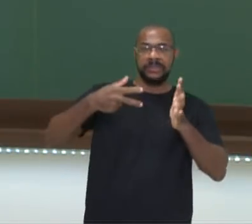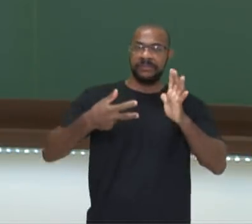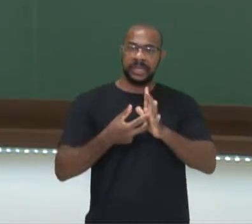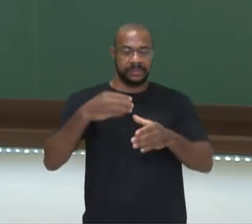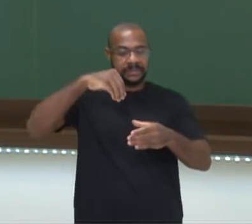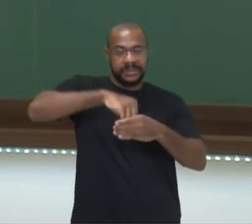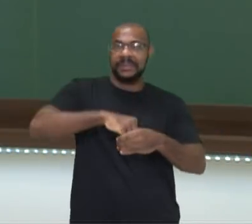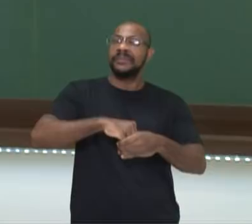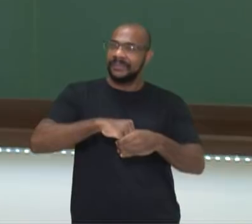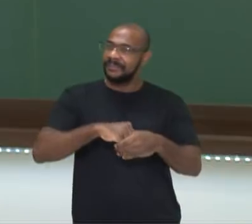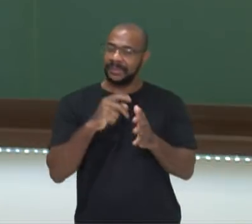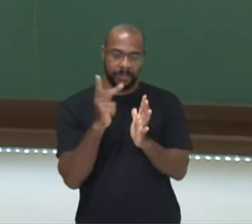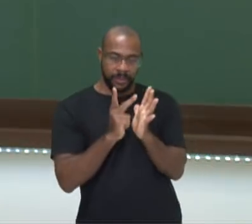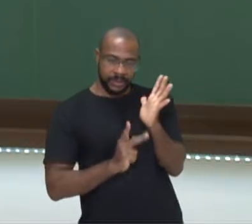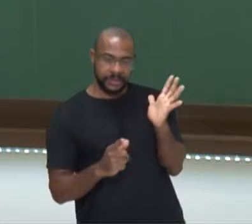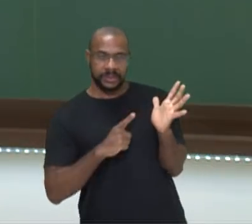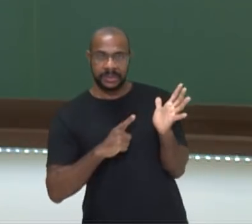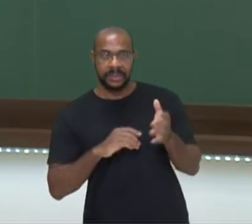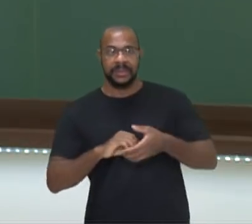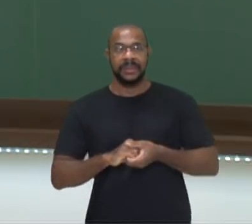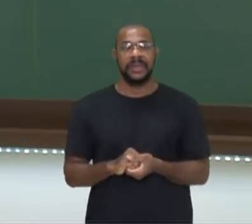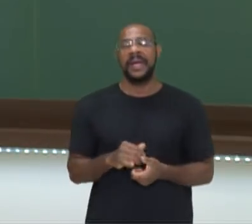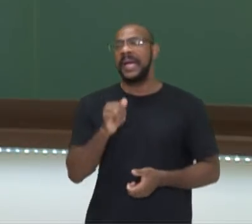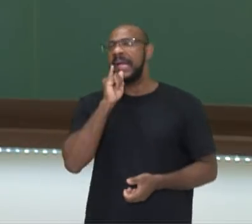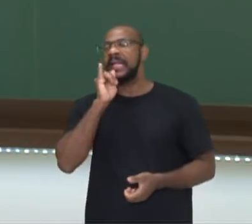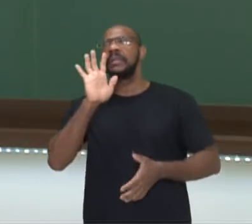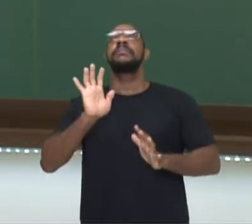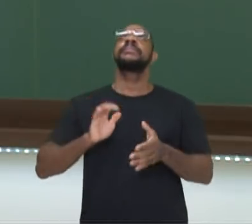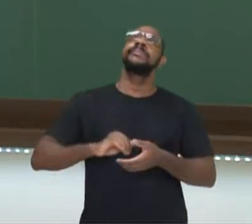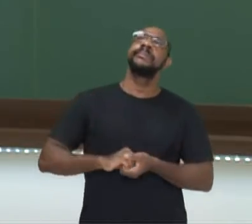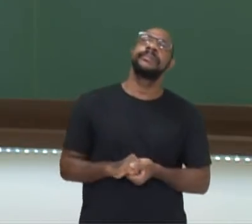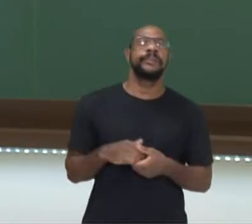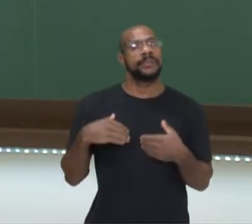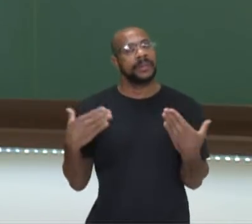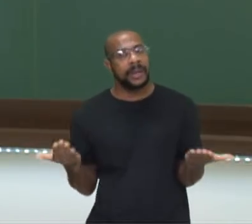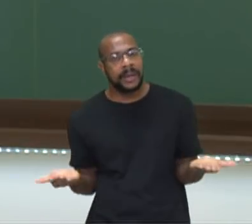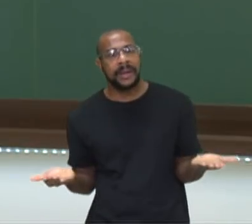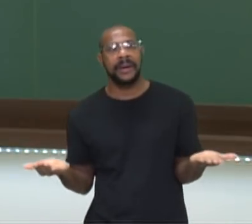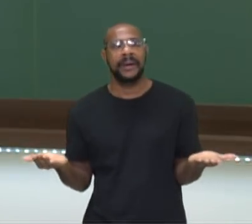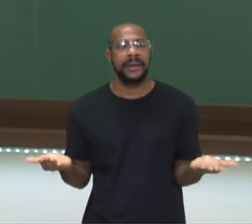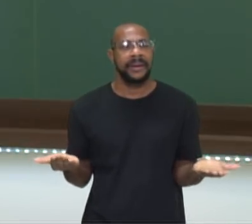professora? Se eu disser para você, olha,